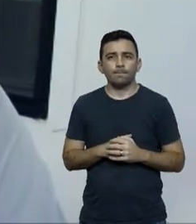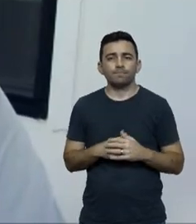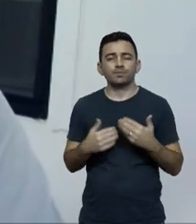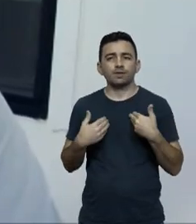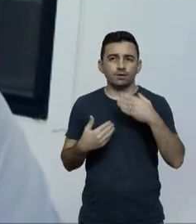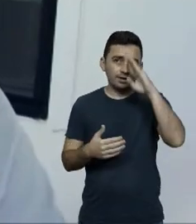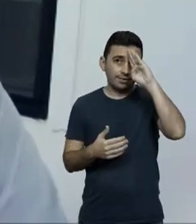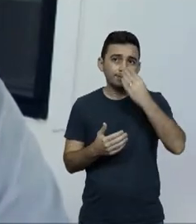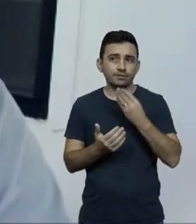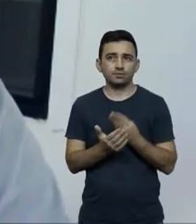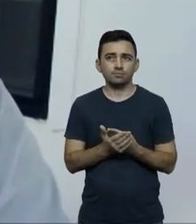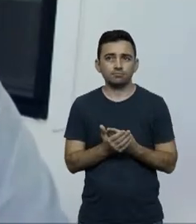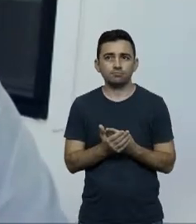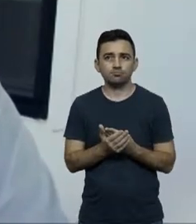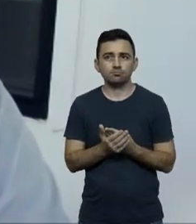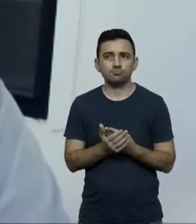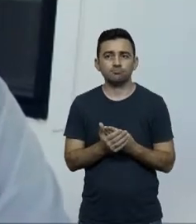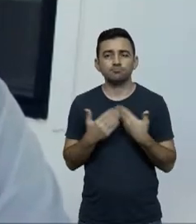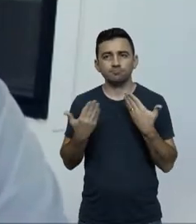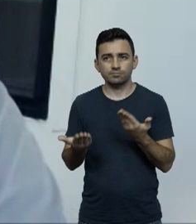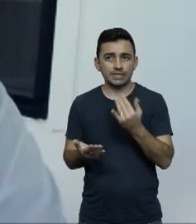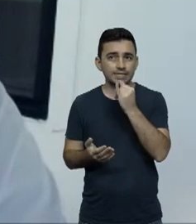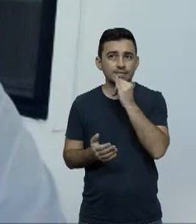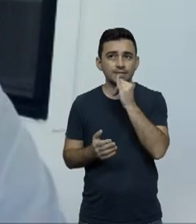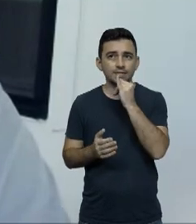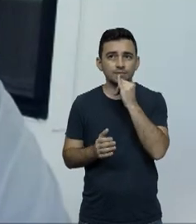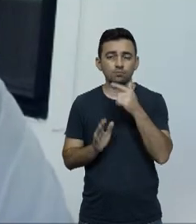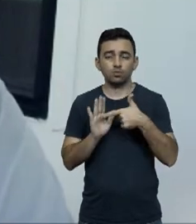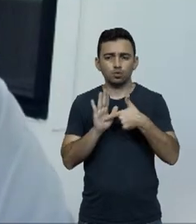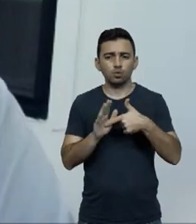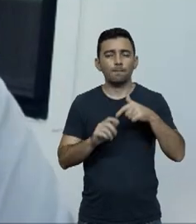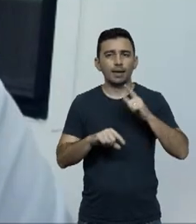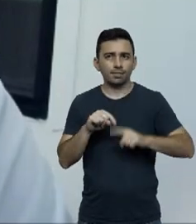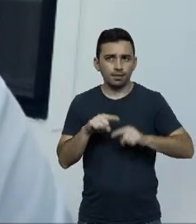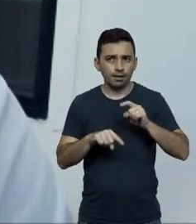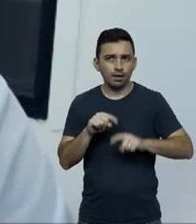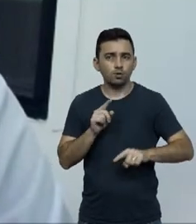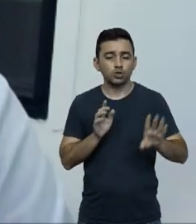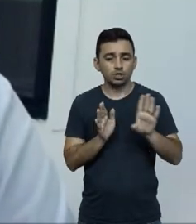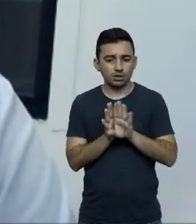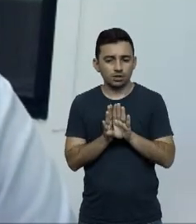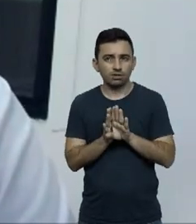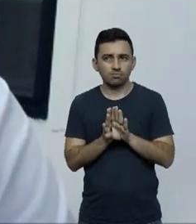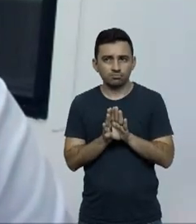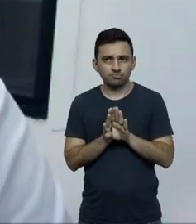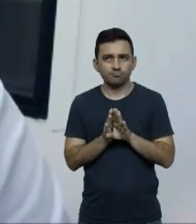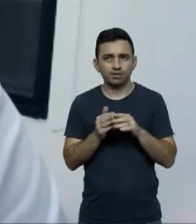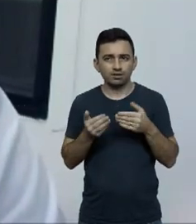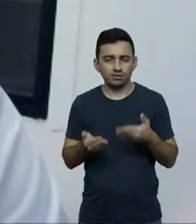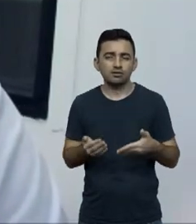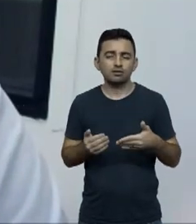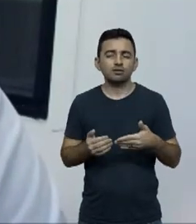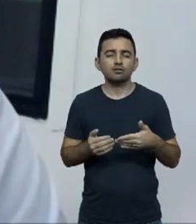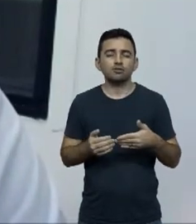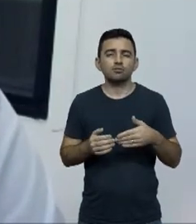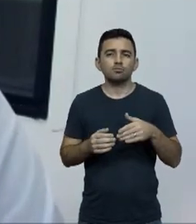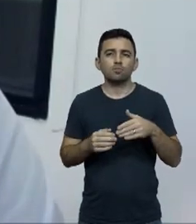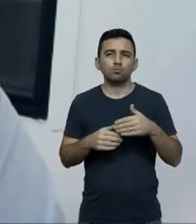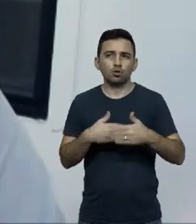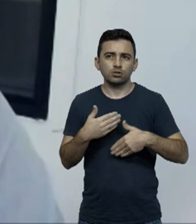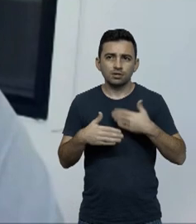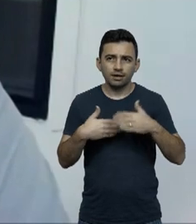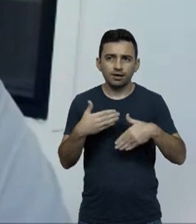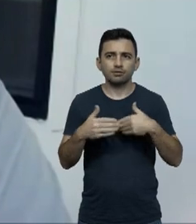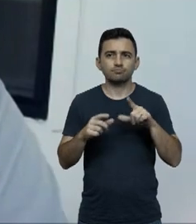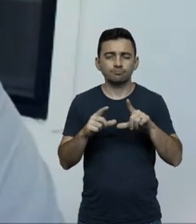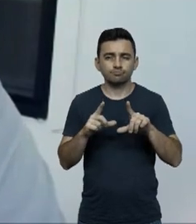acredito que eu o exemplo eu o material que está chegando até nós por conta desse processo seletivo e tchau